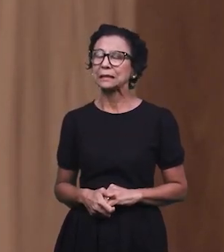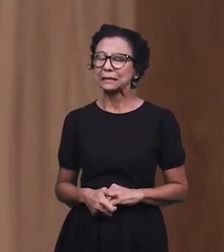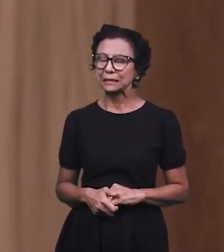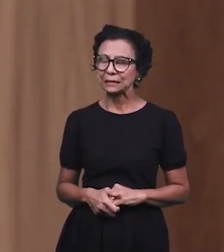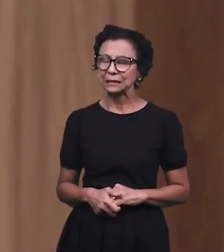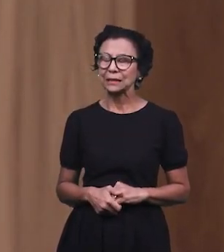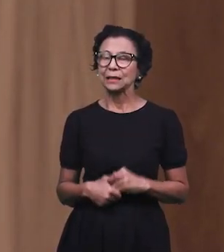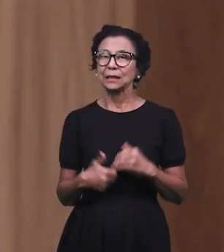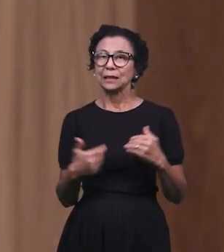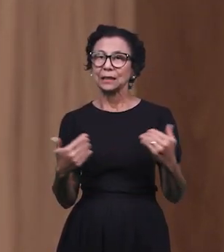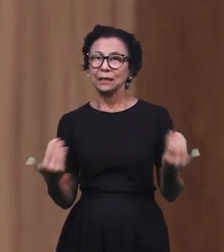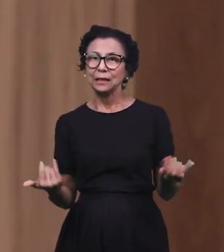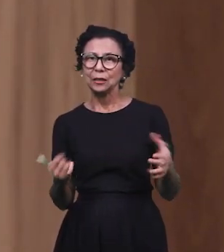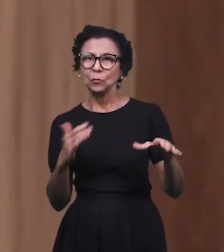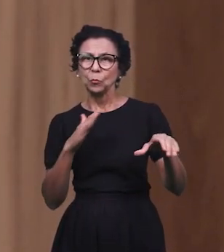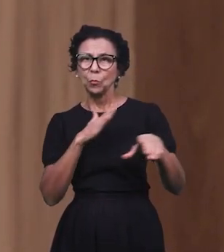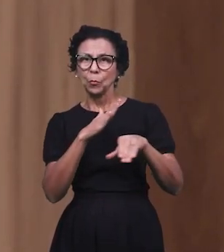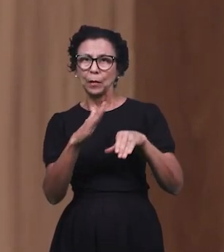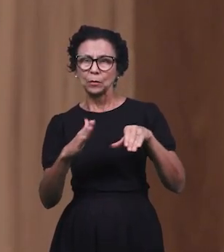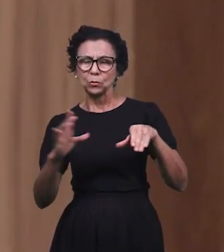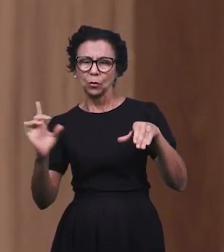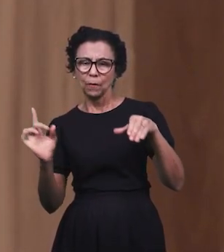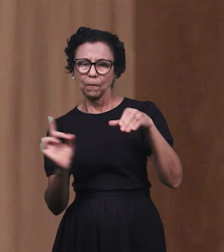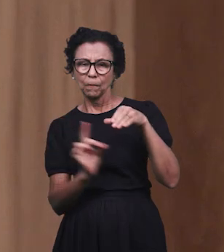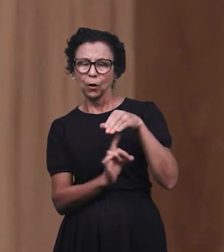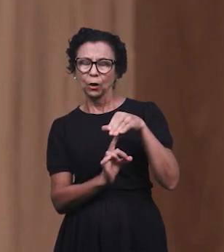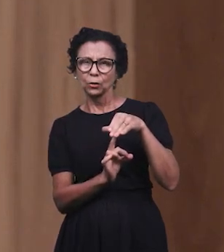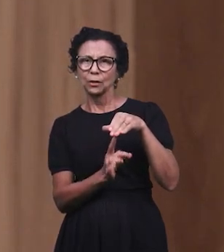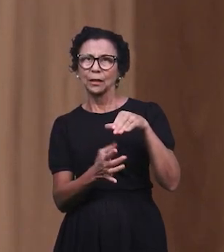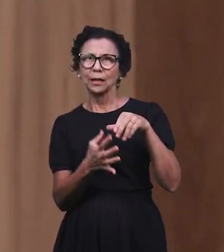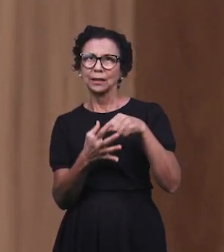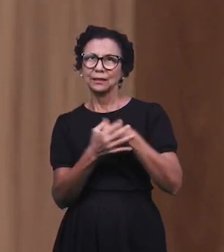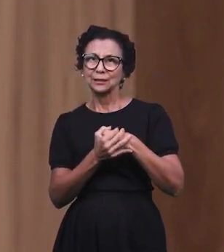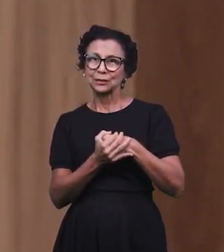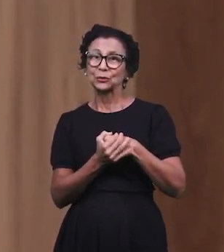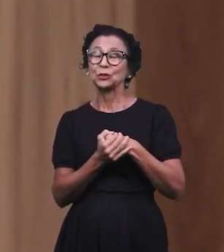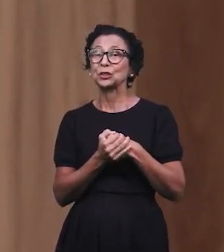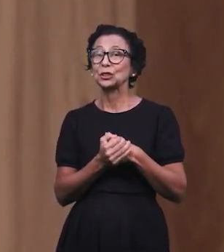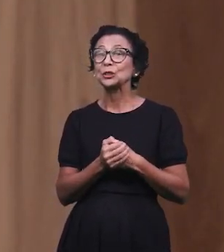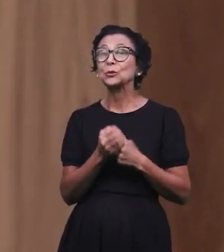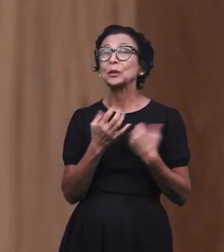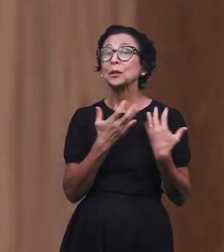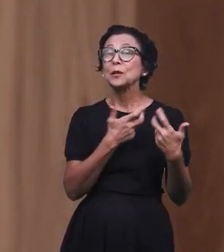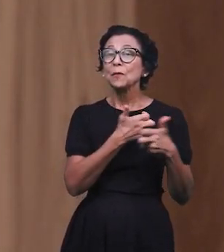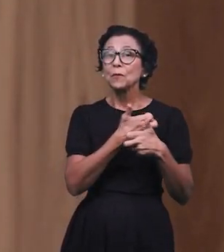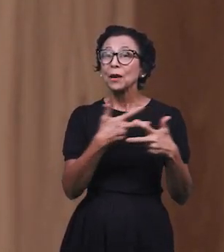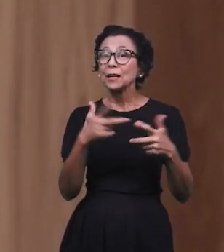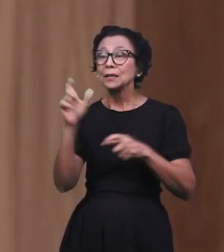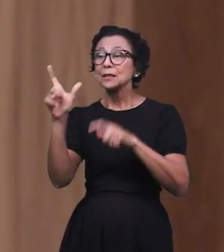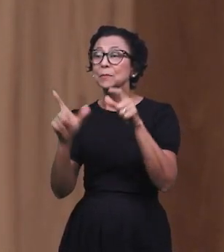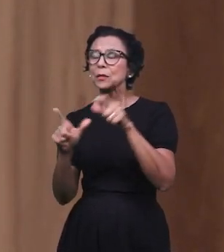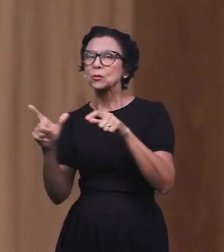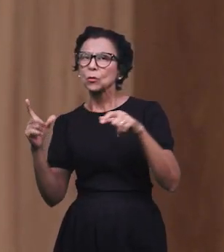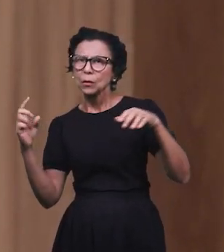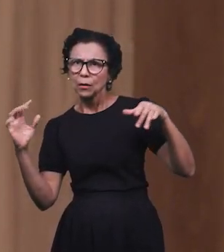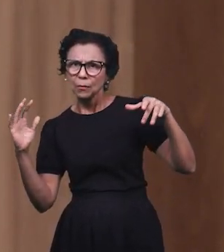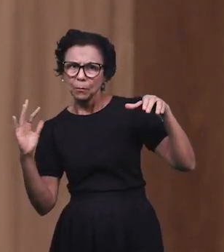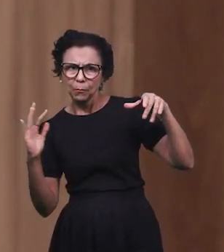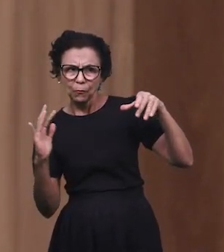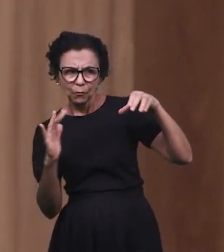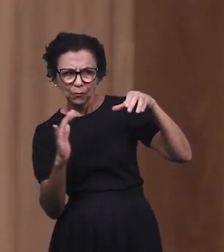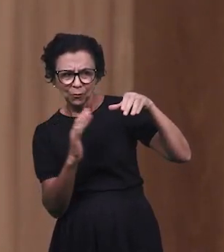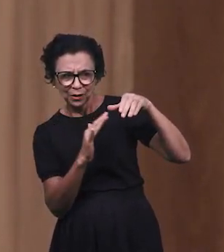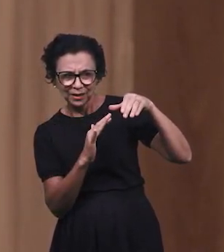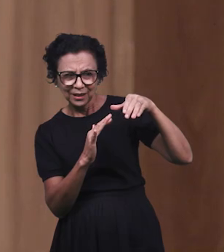muitos foram até ele. Homens endividados, desgostosos, amargurados, né? E a palavra fala assim: